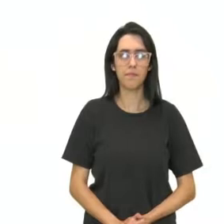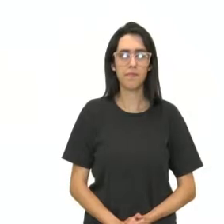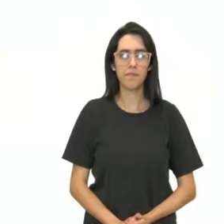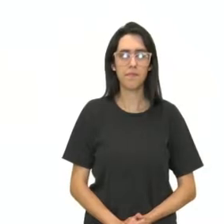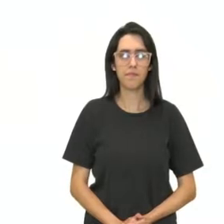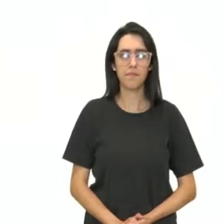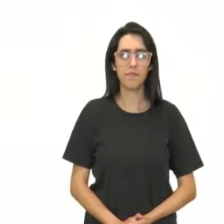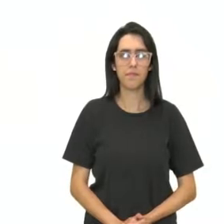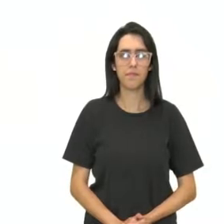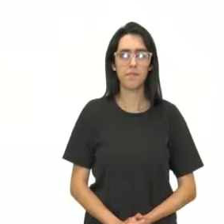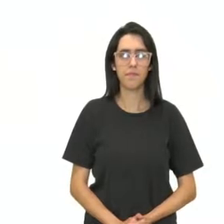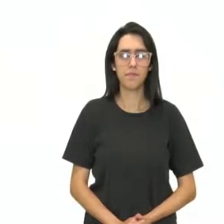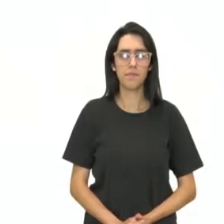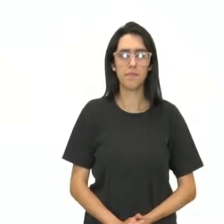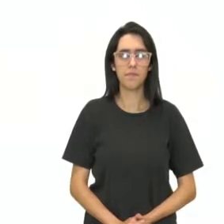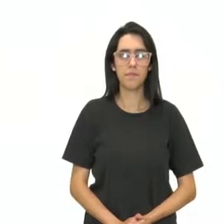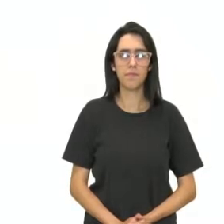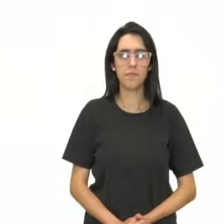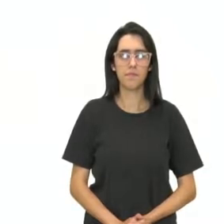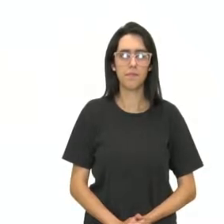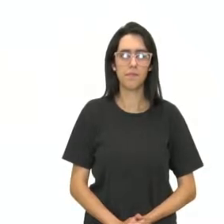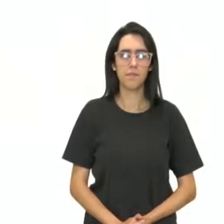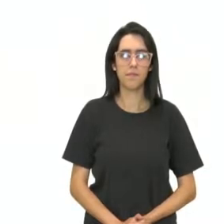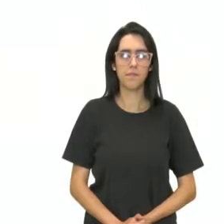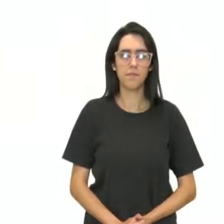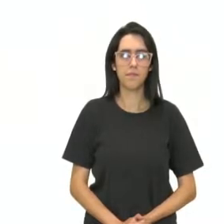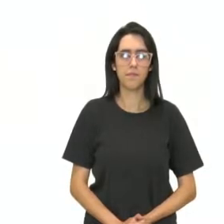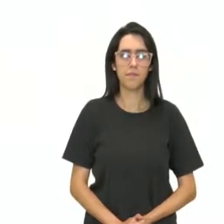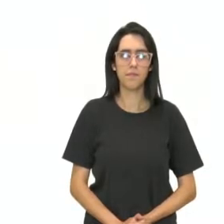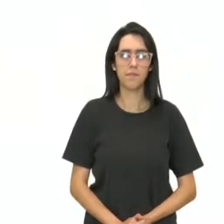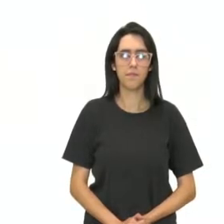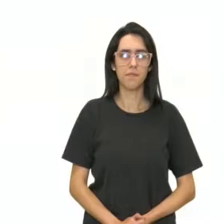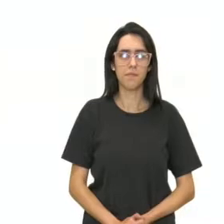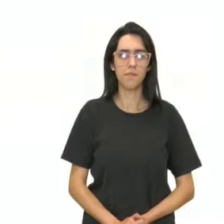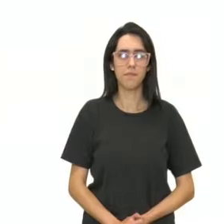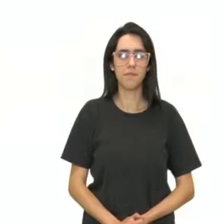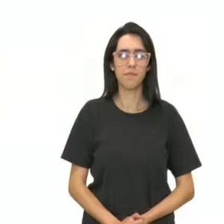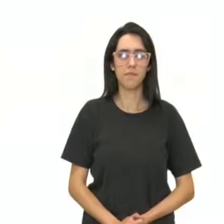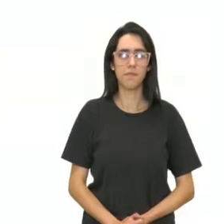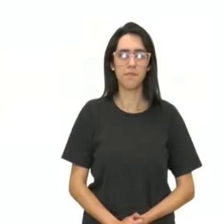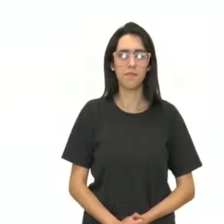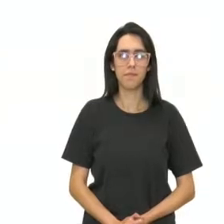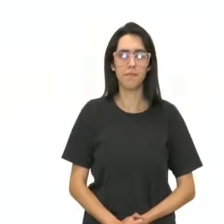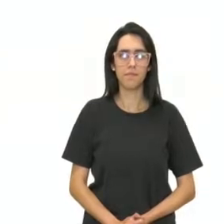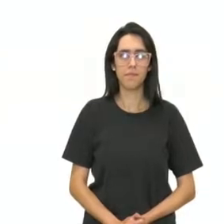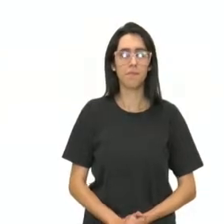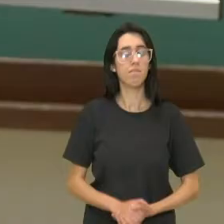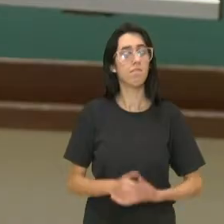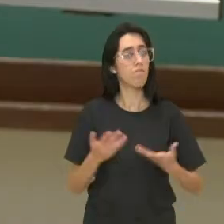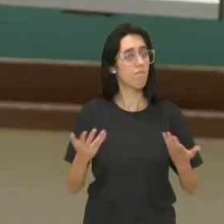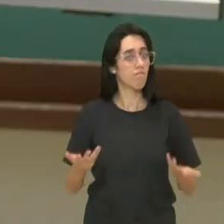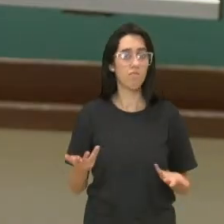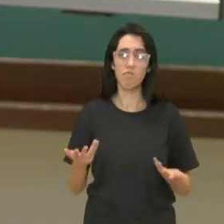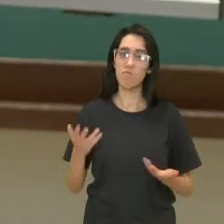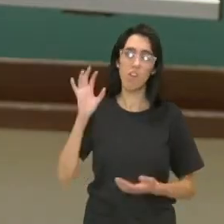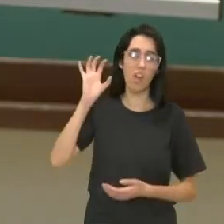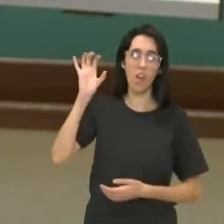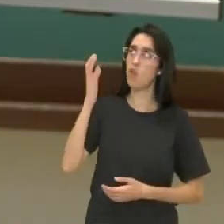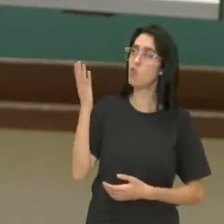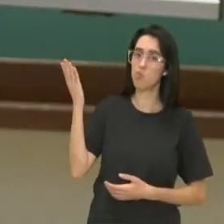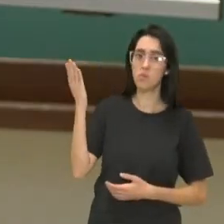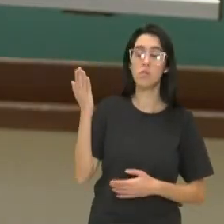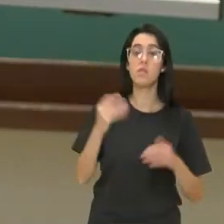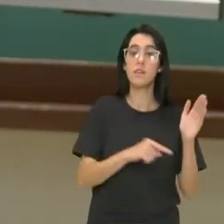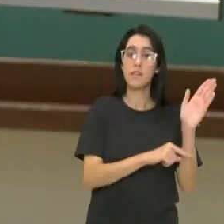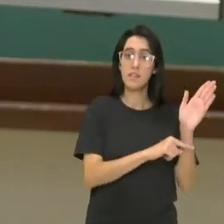que todos querem aspirar, pero não podem ascender. Então é isso, gente. O cinema